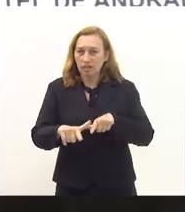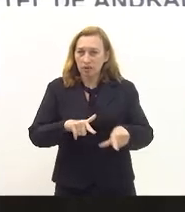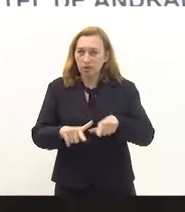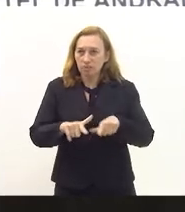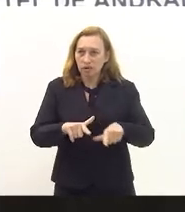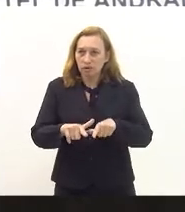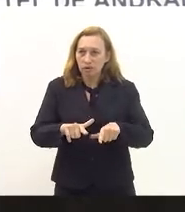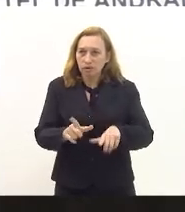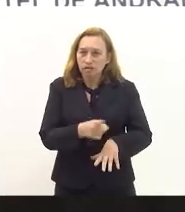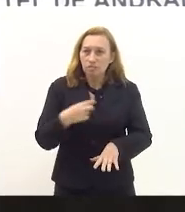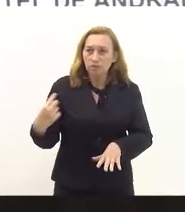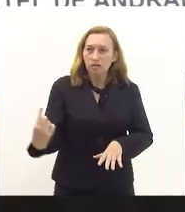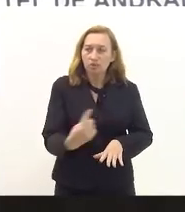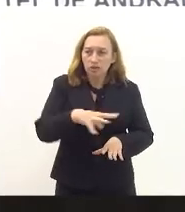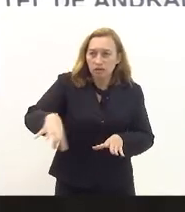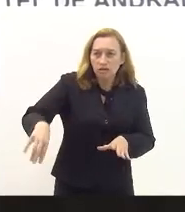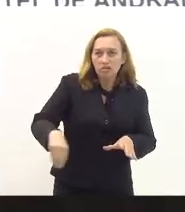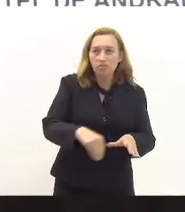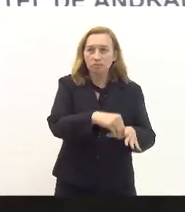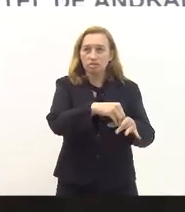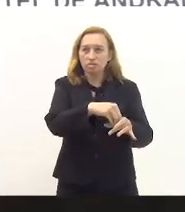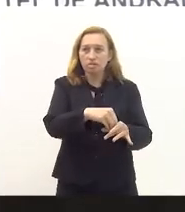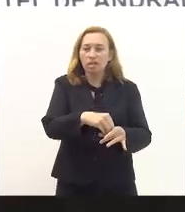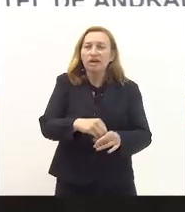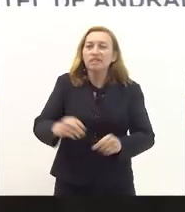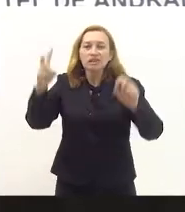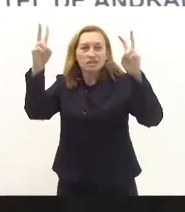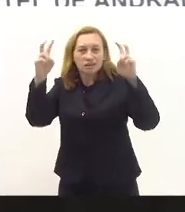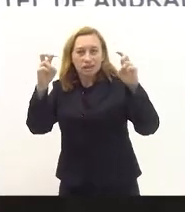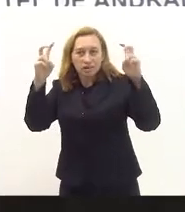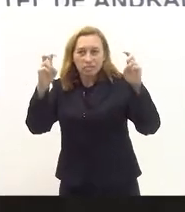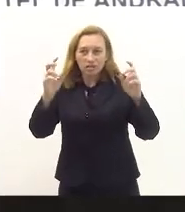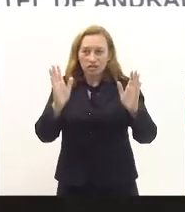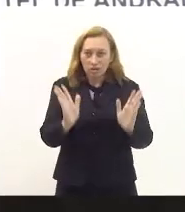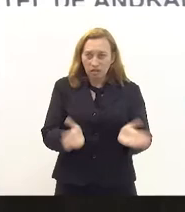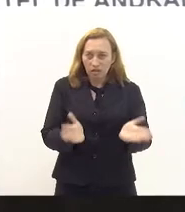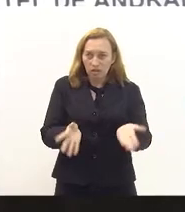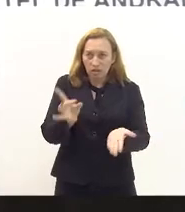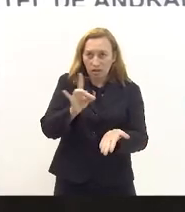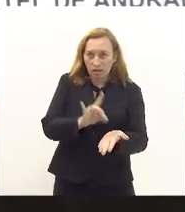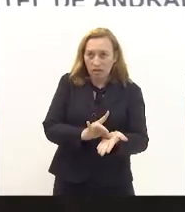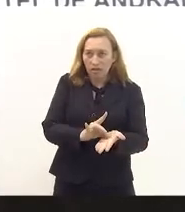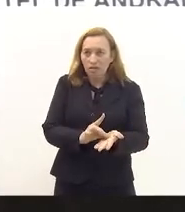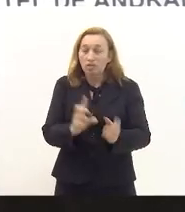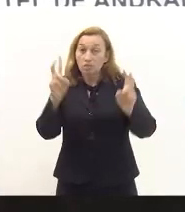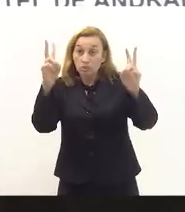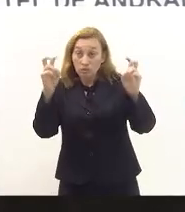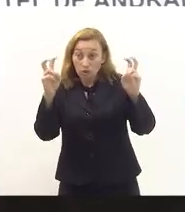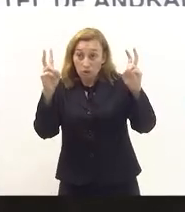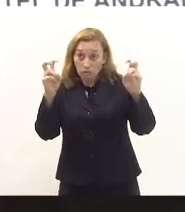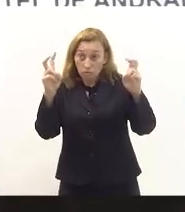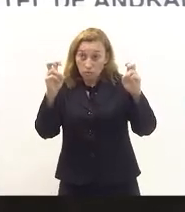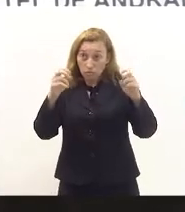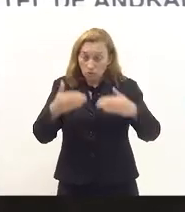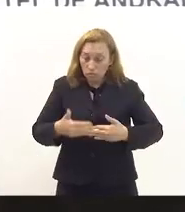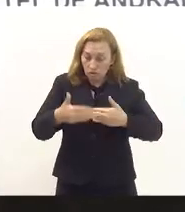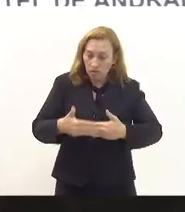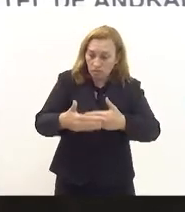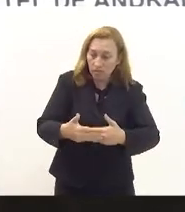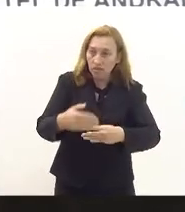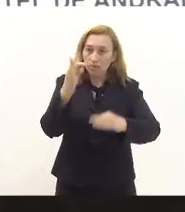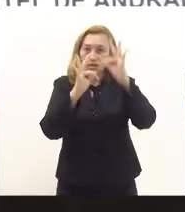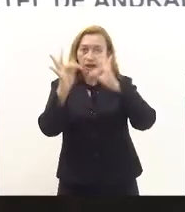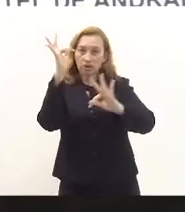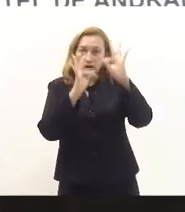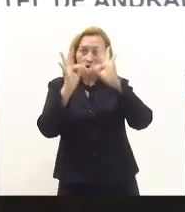qual devemos incorporar temas da atualidade, como as questões decorrentes dos avanços tecnológicos